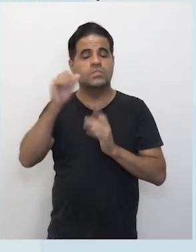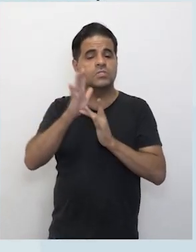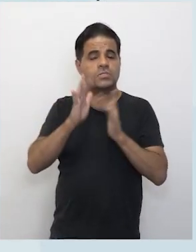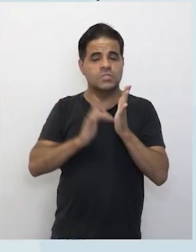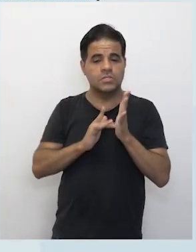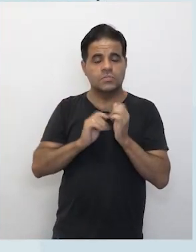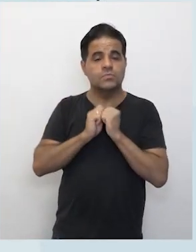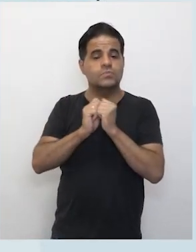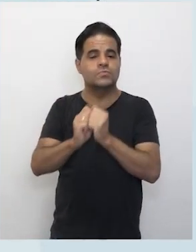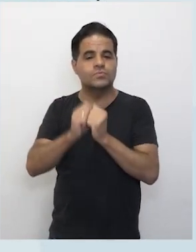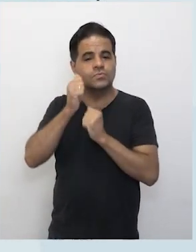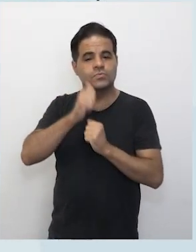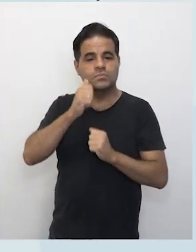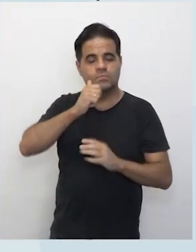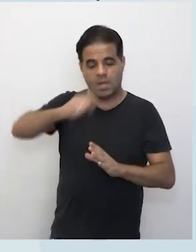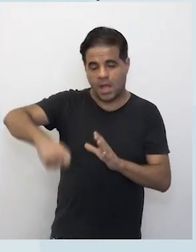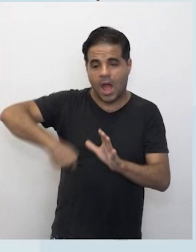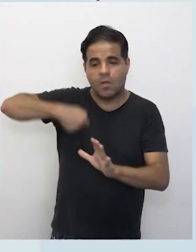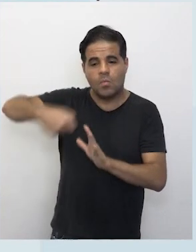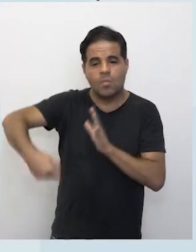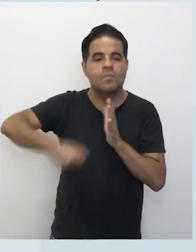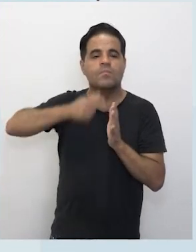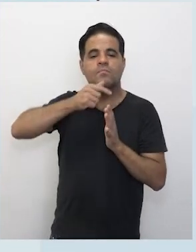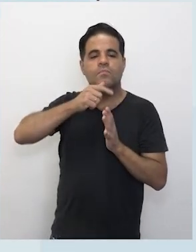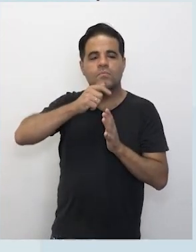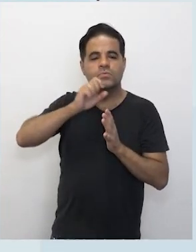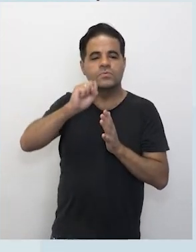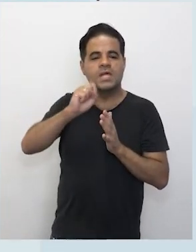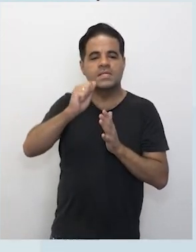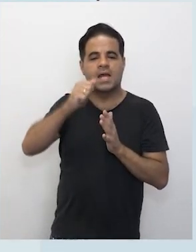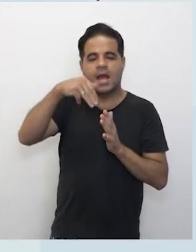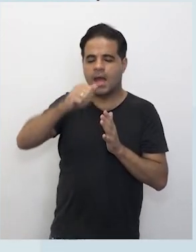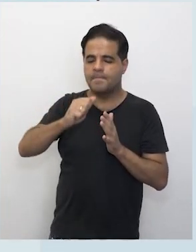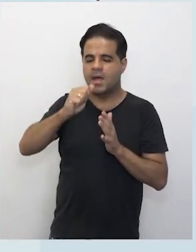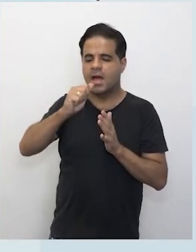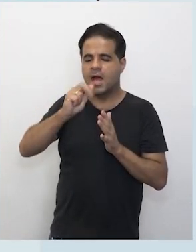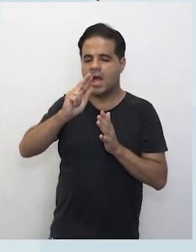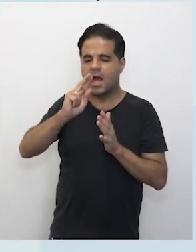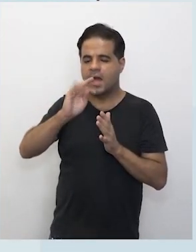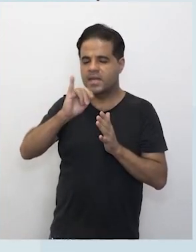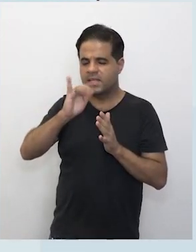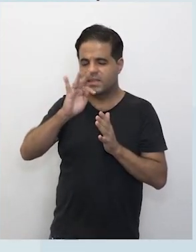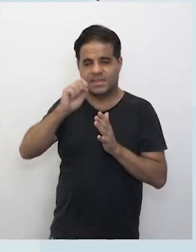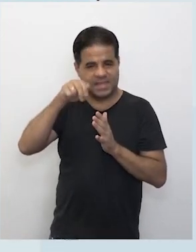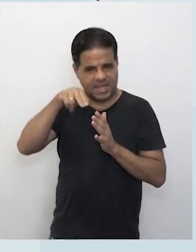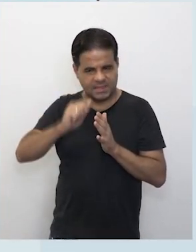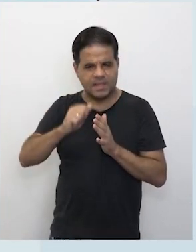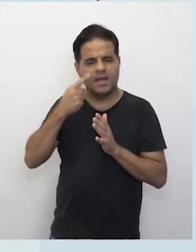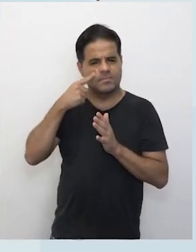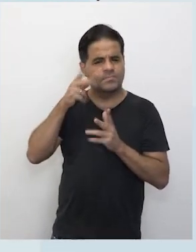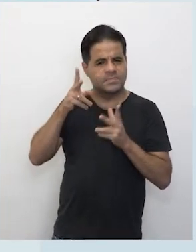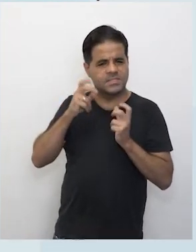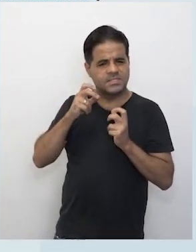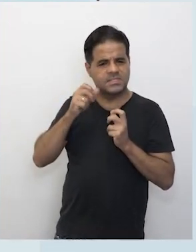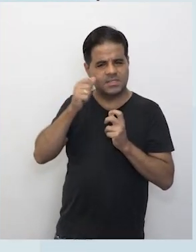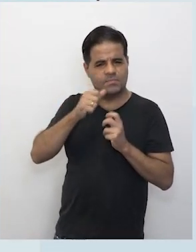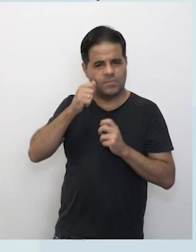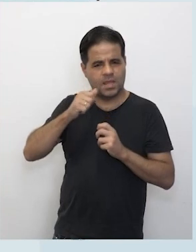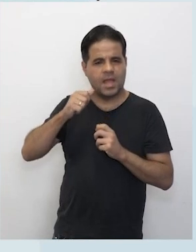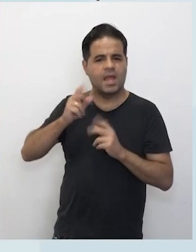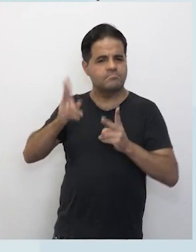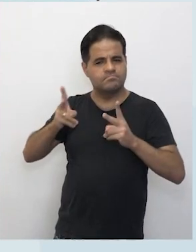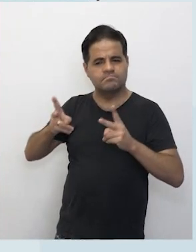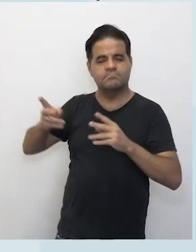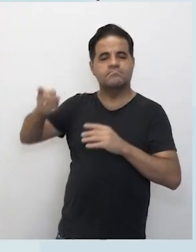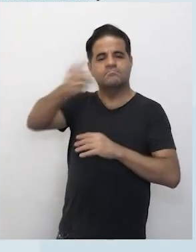poço. Vejam que as figuras femininas, principalmente nessa imagem da direita, olha só, a mulher está ocupando a mesma